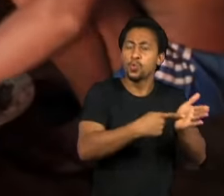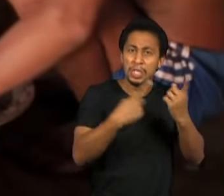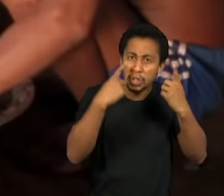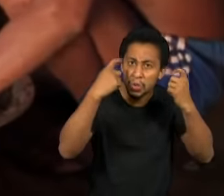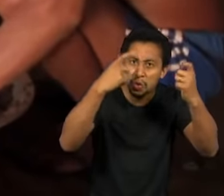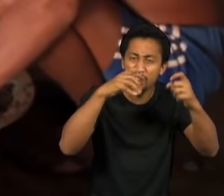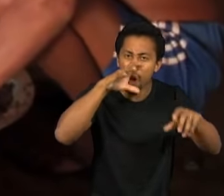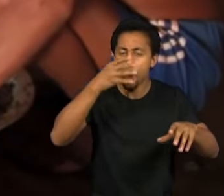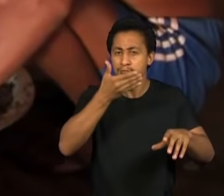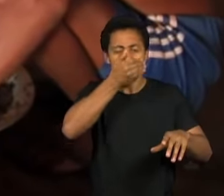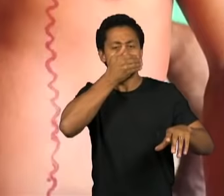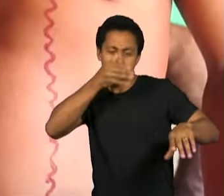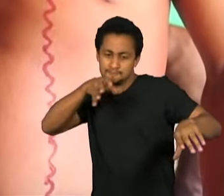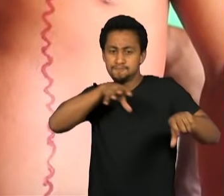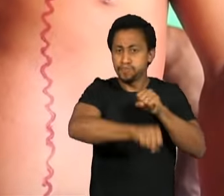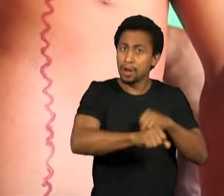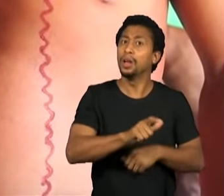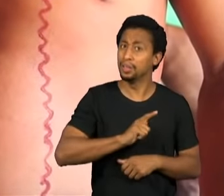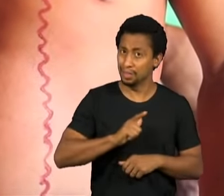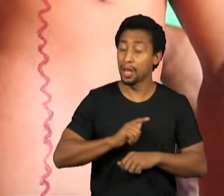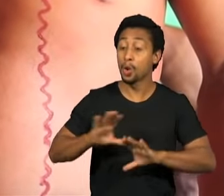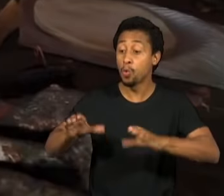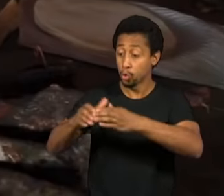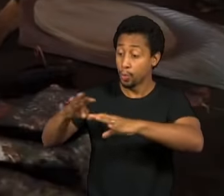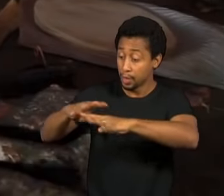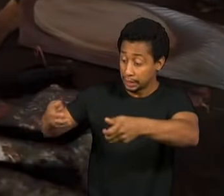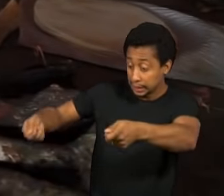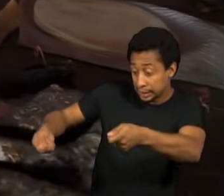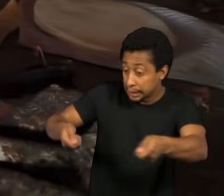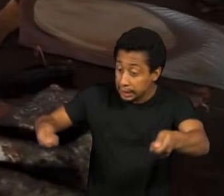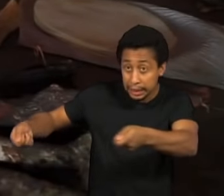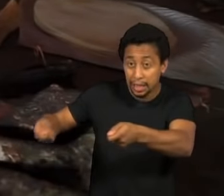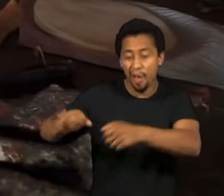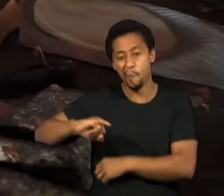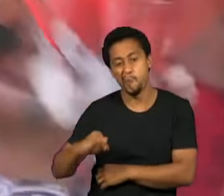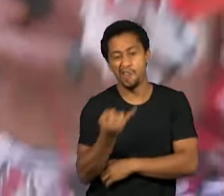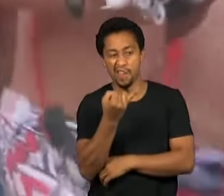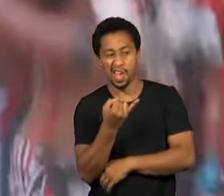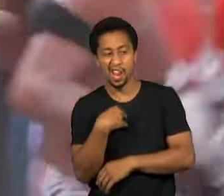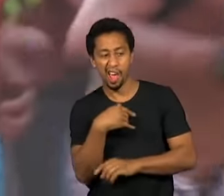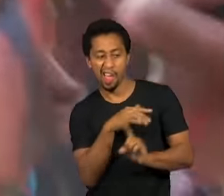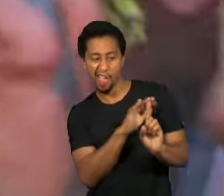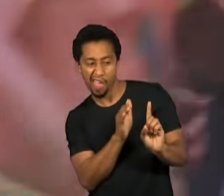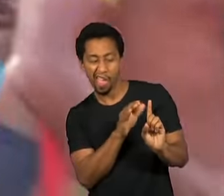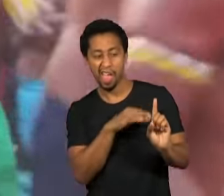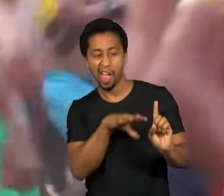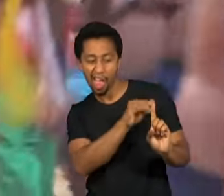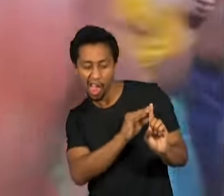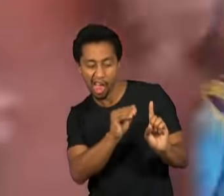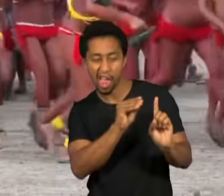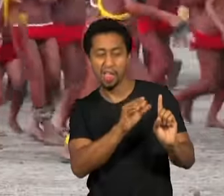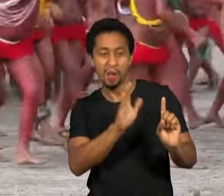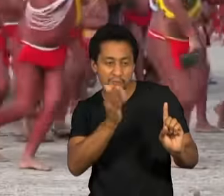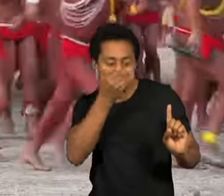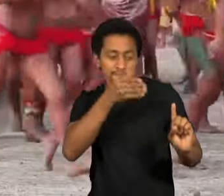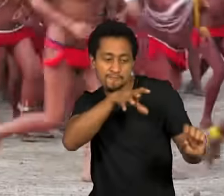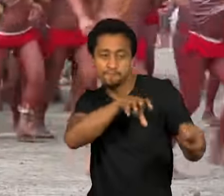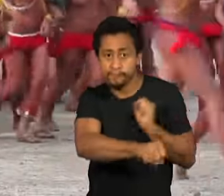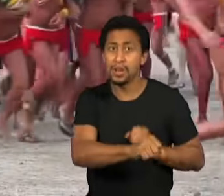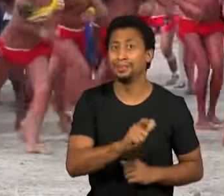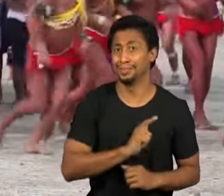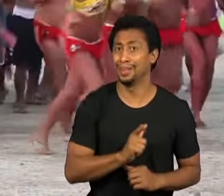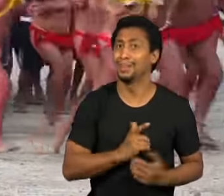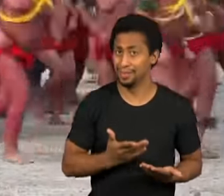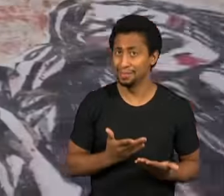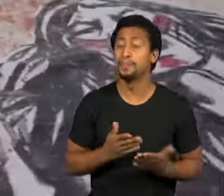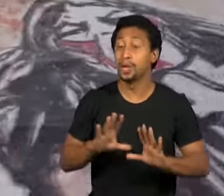estupros cometidos por garimpeiros contra os indígenas, conforme novo relatório da Utucara Associação